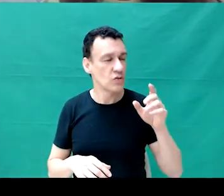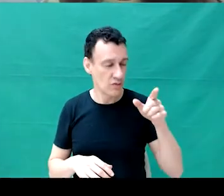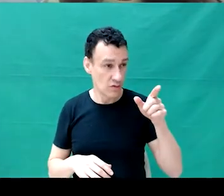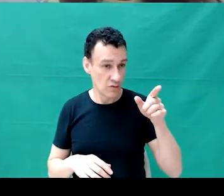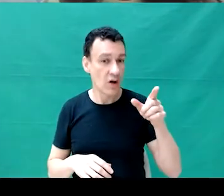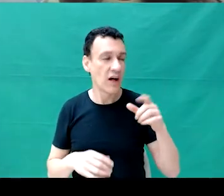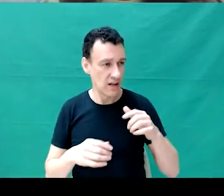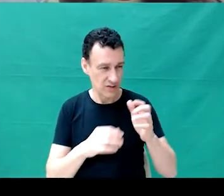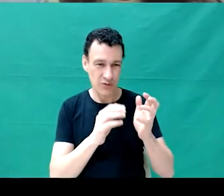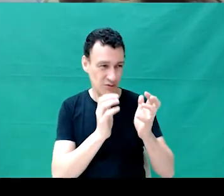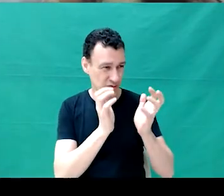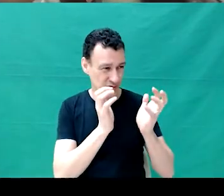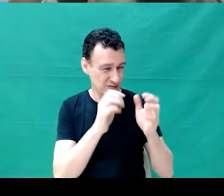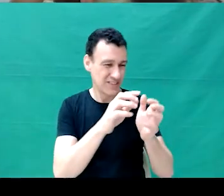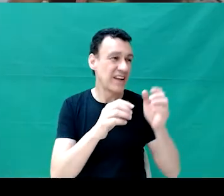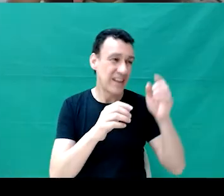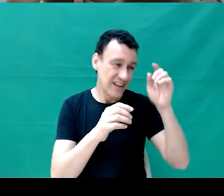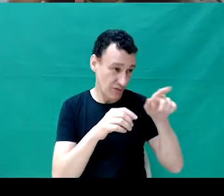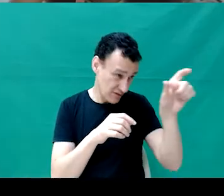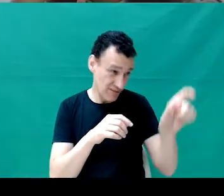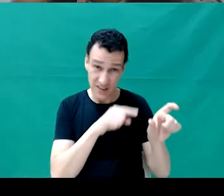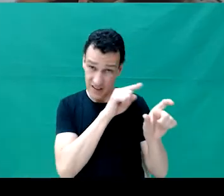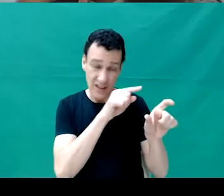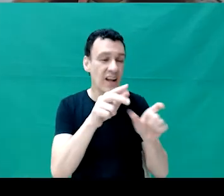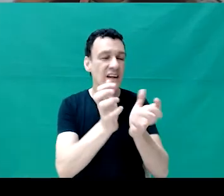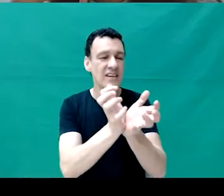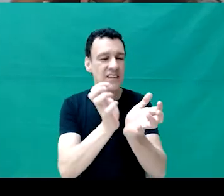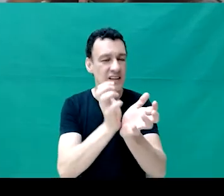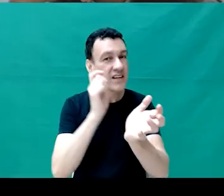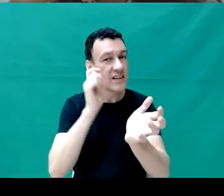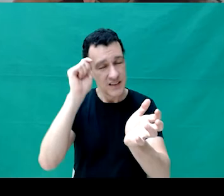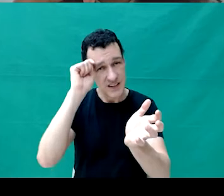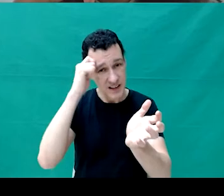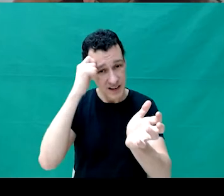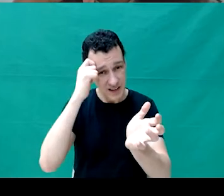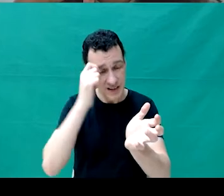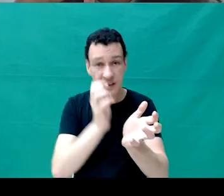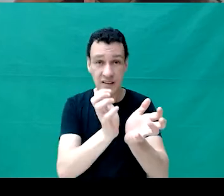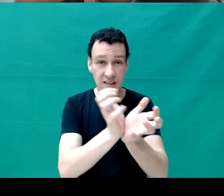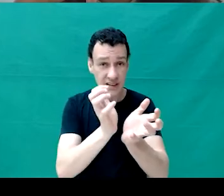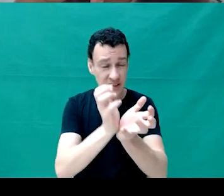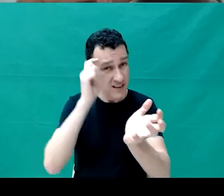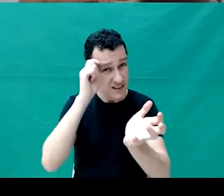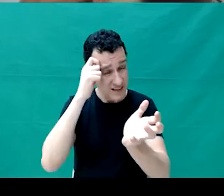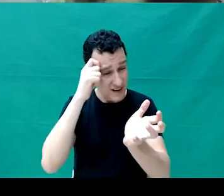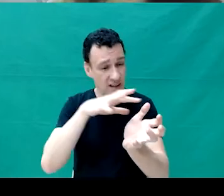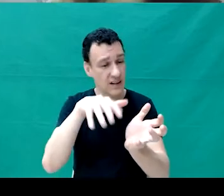né, não sou tuas negas, eu pensava, caraca, isso para mim tá tudo certo,